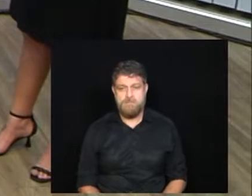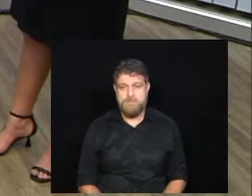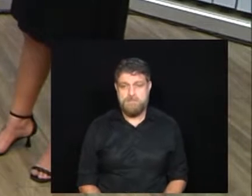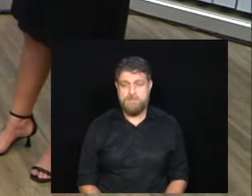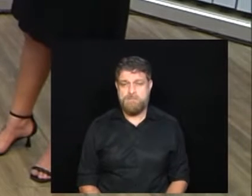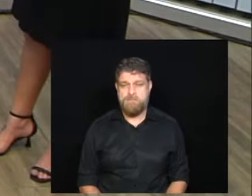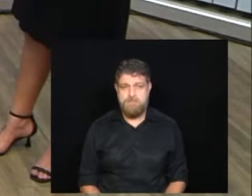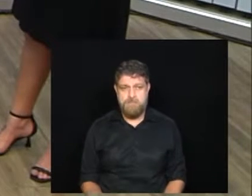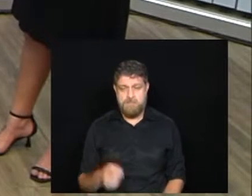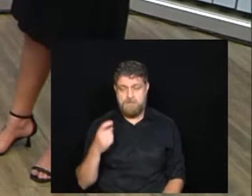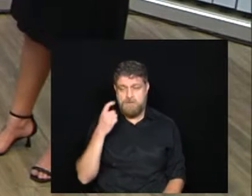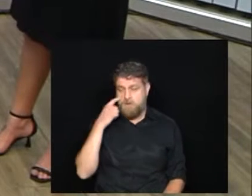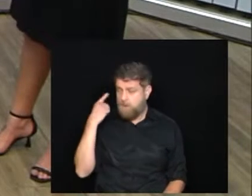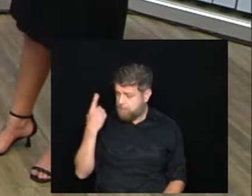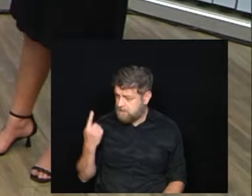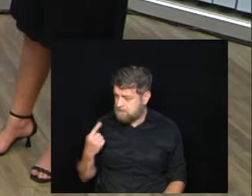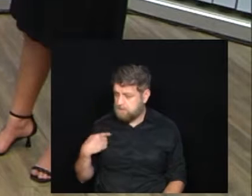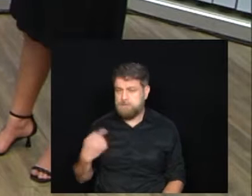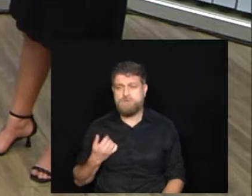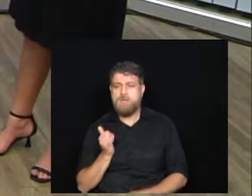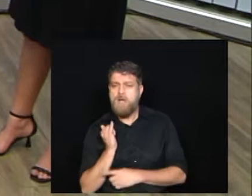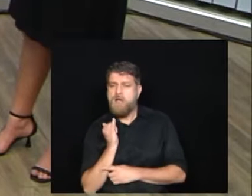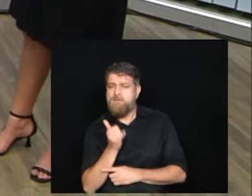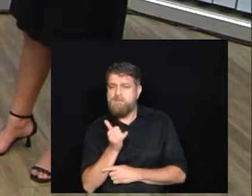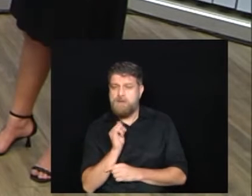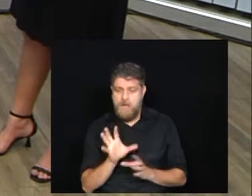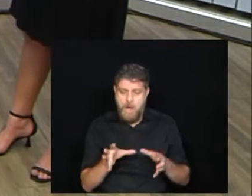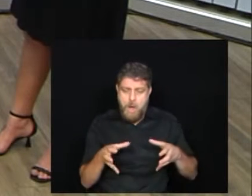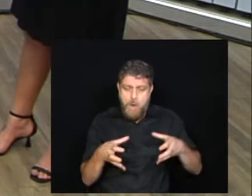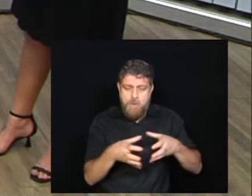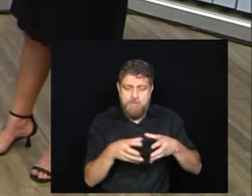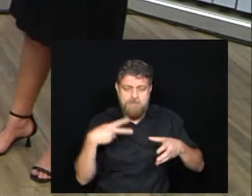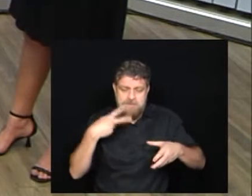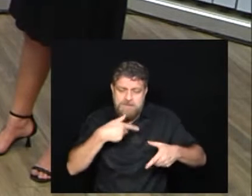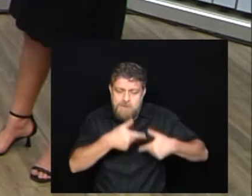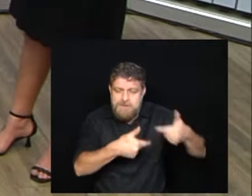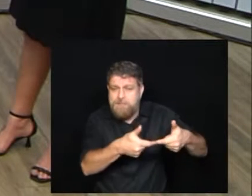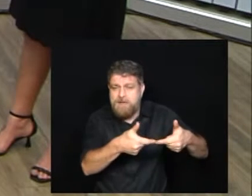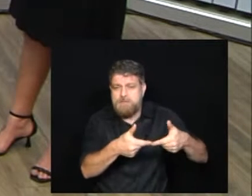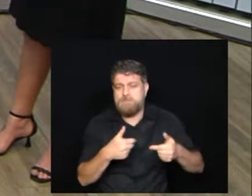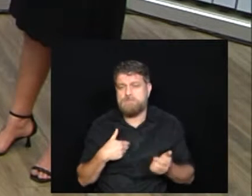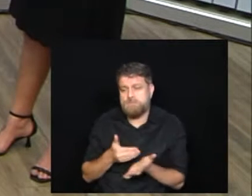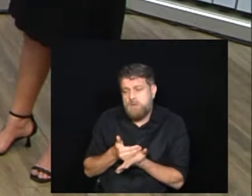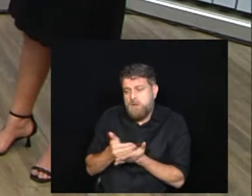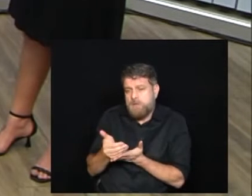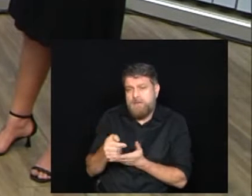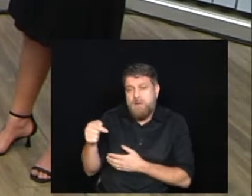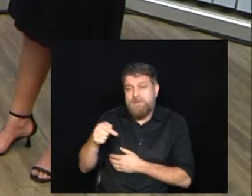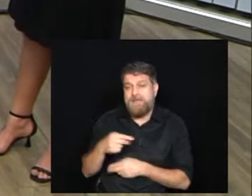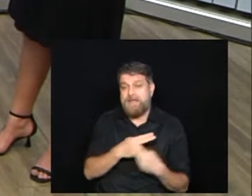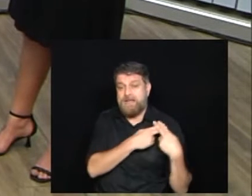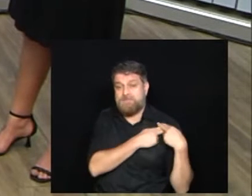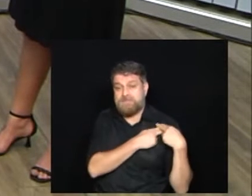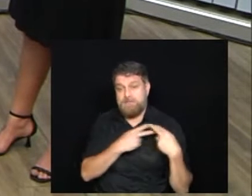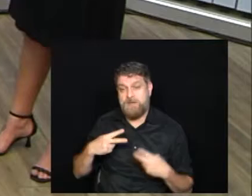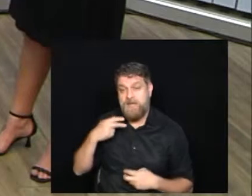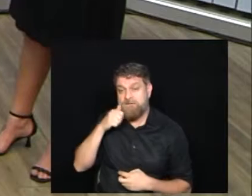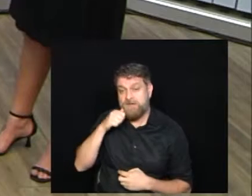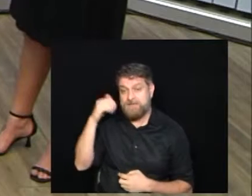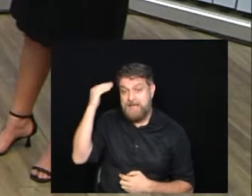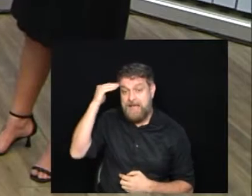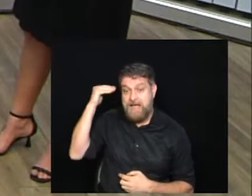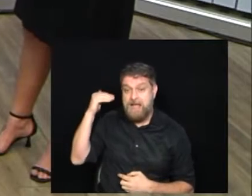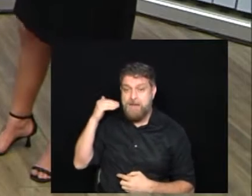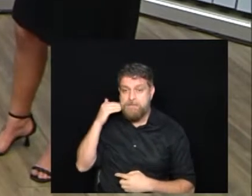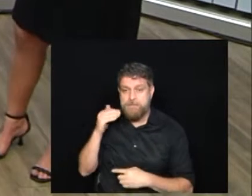Mirna Abreu, hora de nós falarmos sobre o trabalho das comissões e a gente começa com a que é presidida pela vereadora Débora